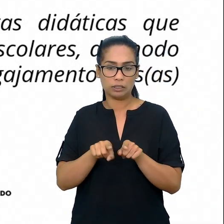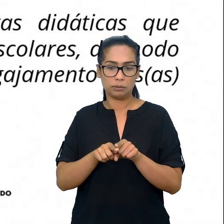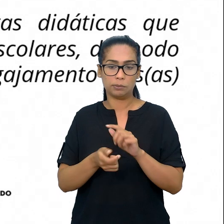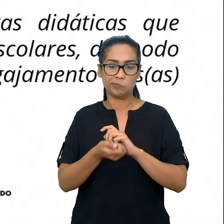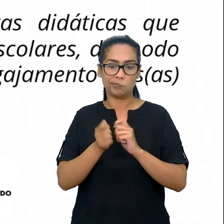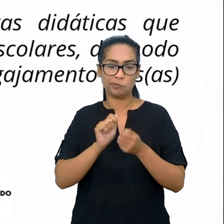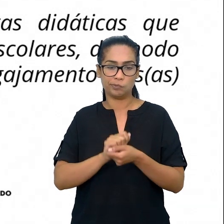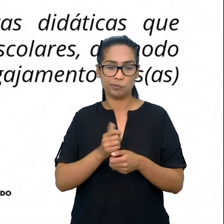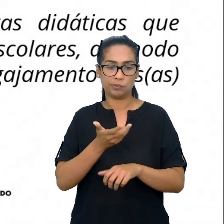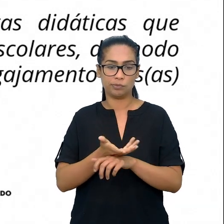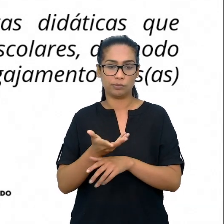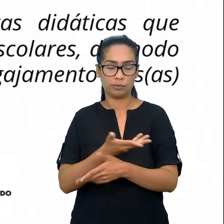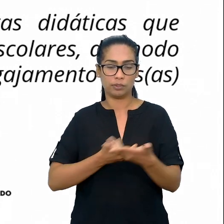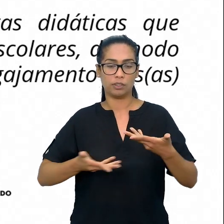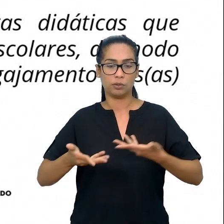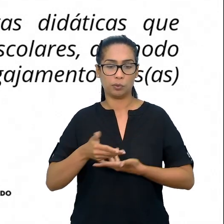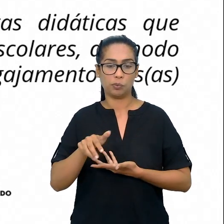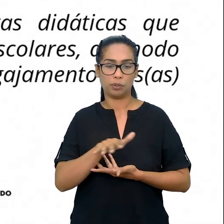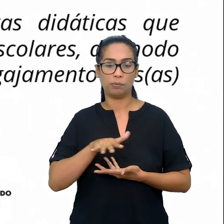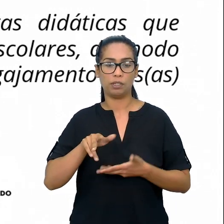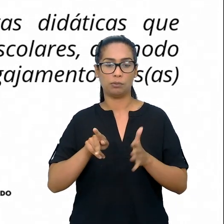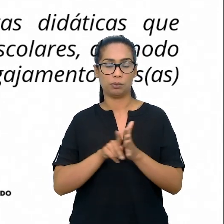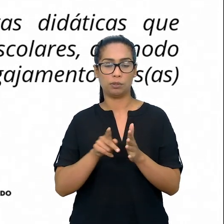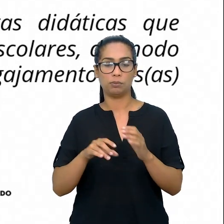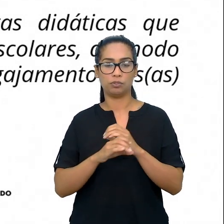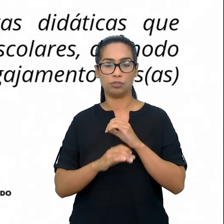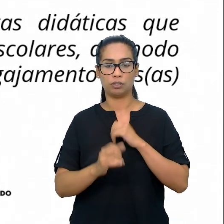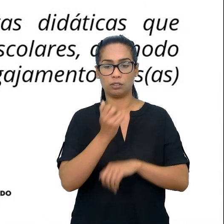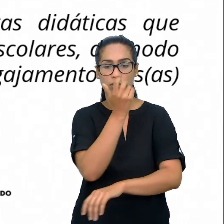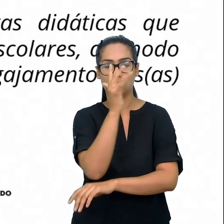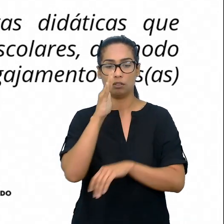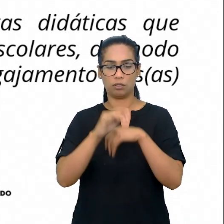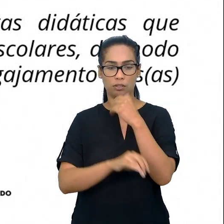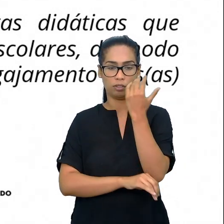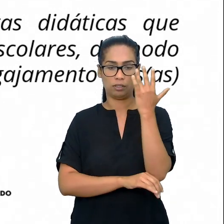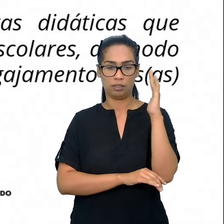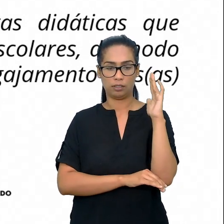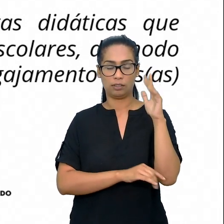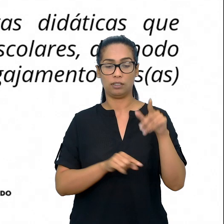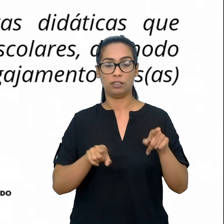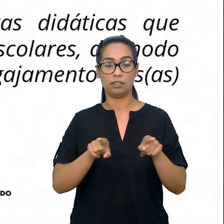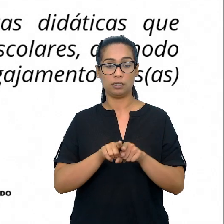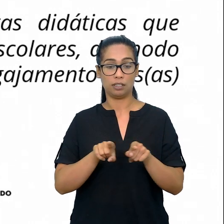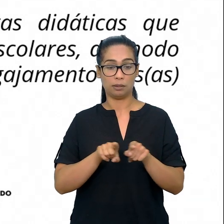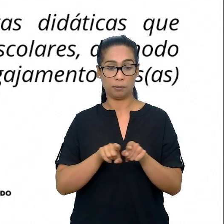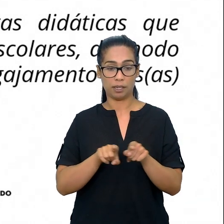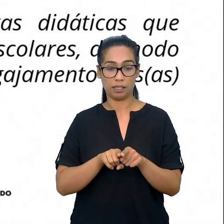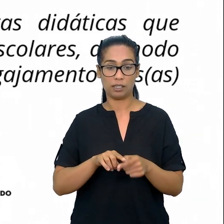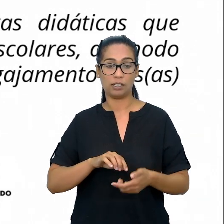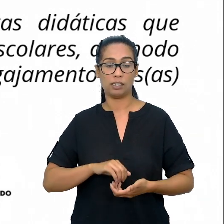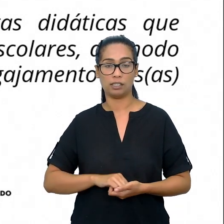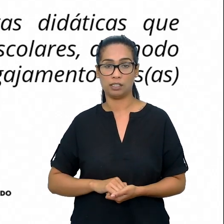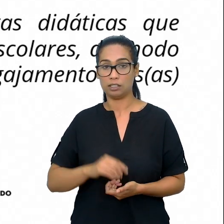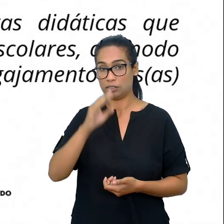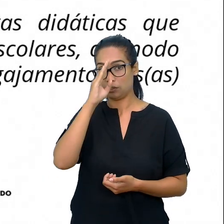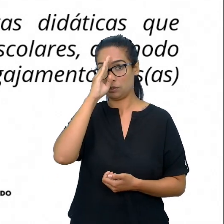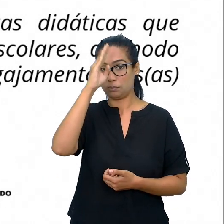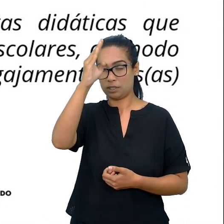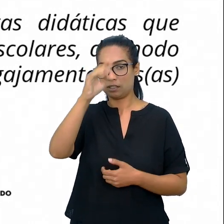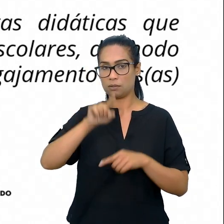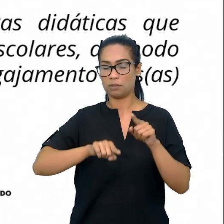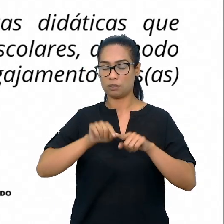abordagens interdisciplinares na área de ciências da natureza a partir da priorização das habilidades